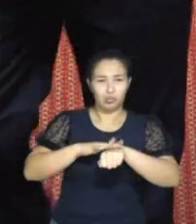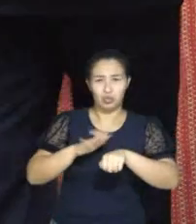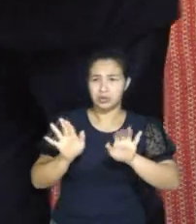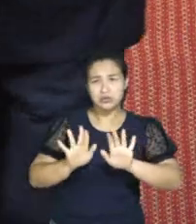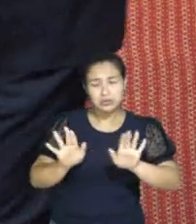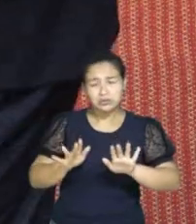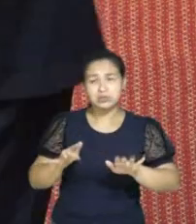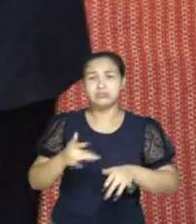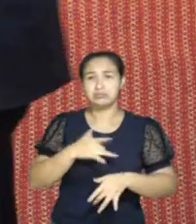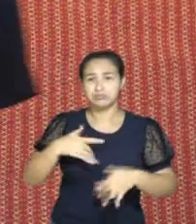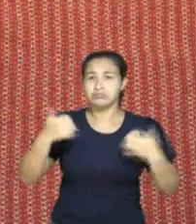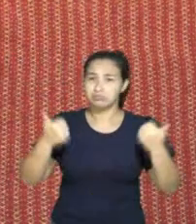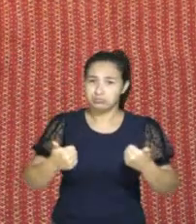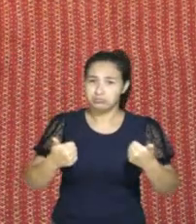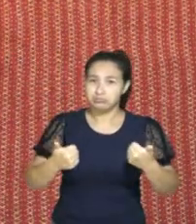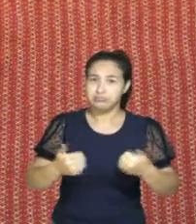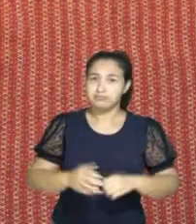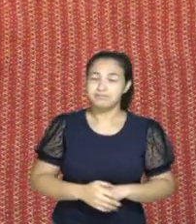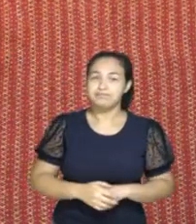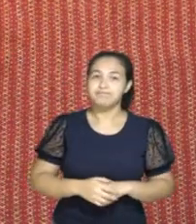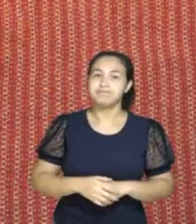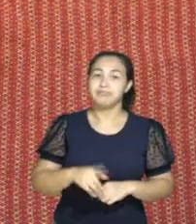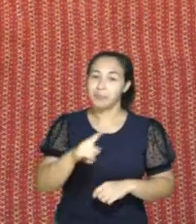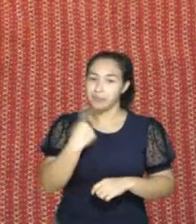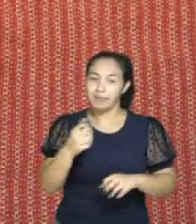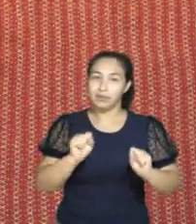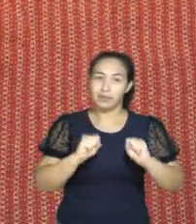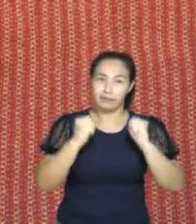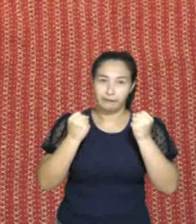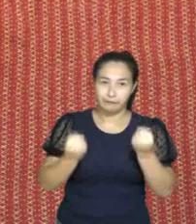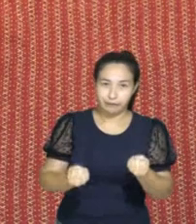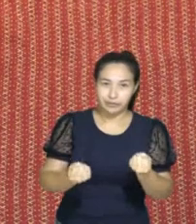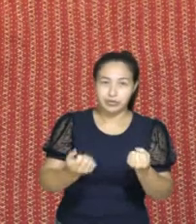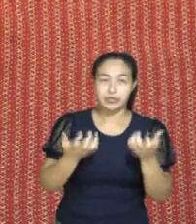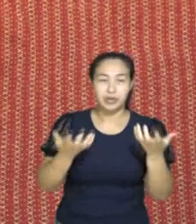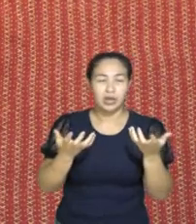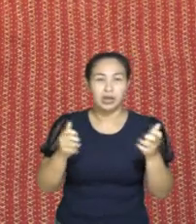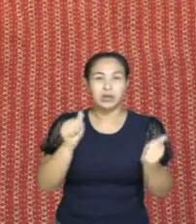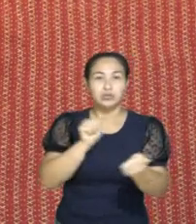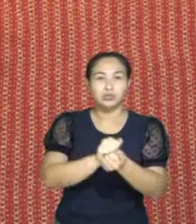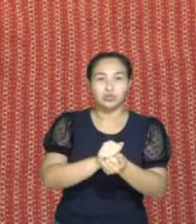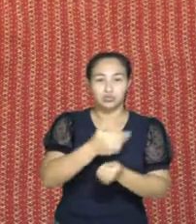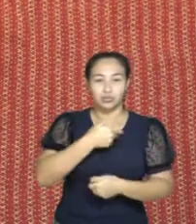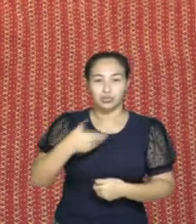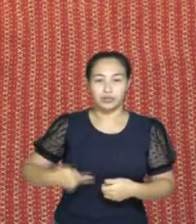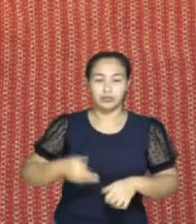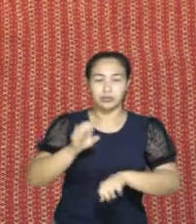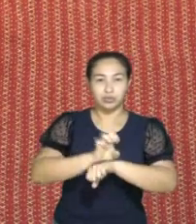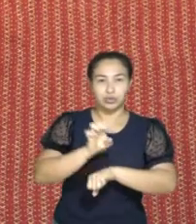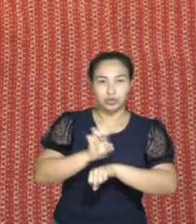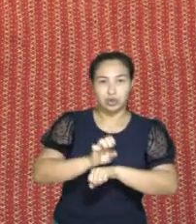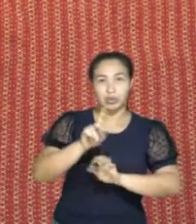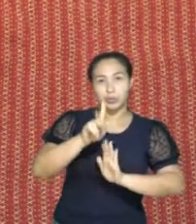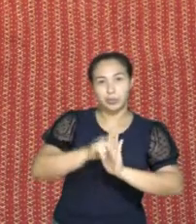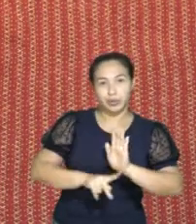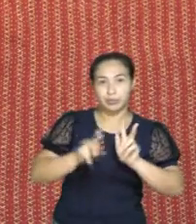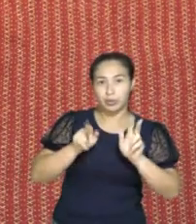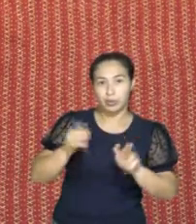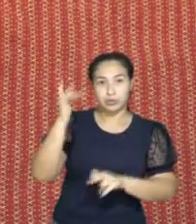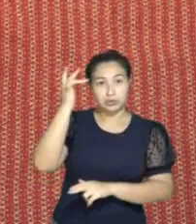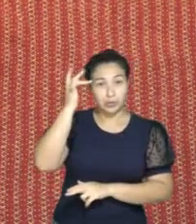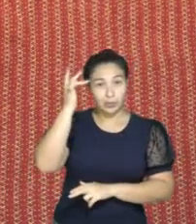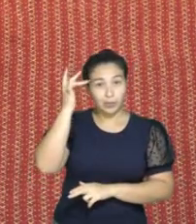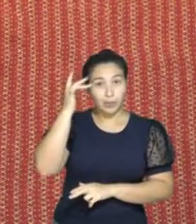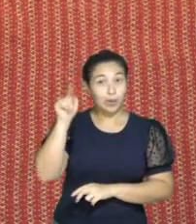tem muito de encontro com que a gente defende e o que a gente tá pedindo ao governo do estado que é o programa Como já existe no Estado de São Paulo Vida Ativa